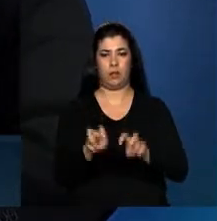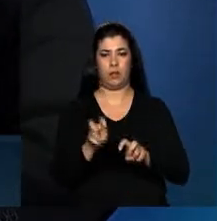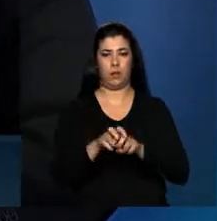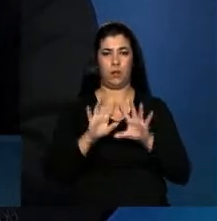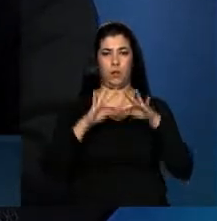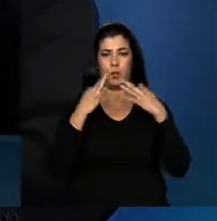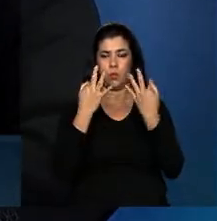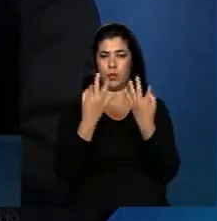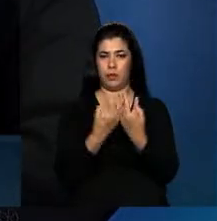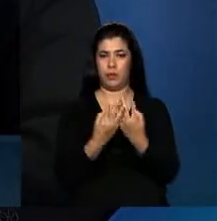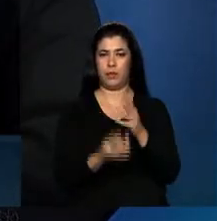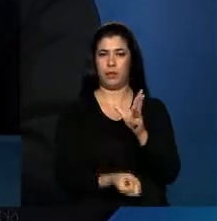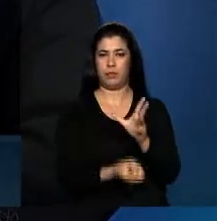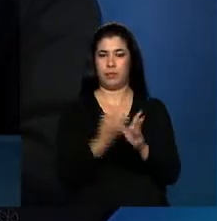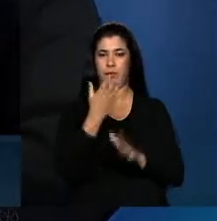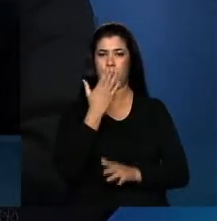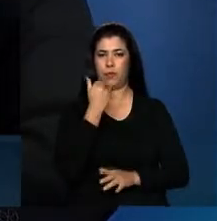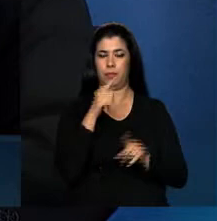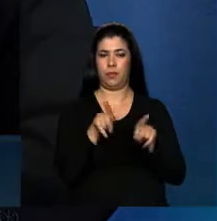alimentos,